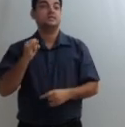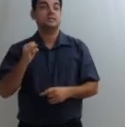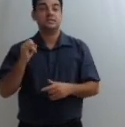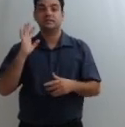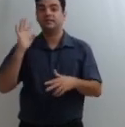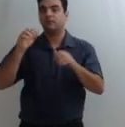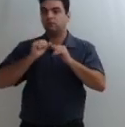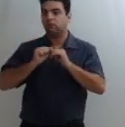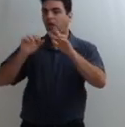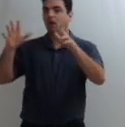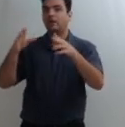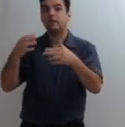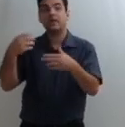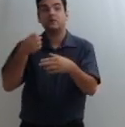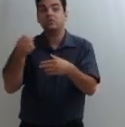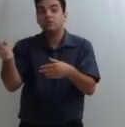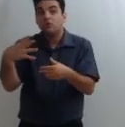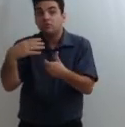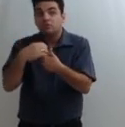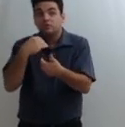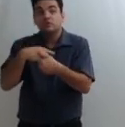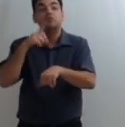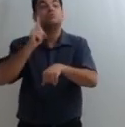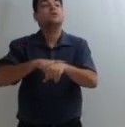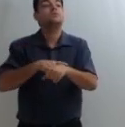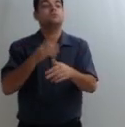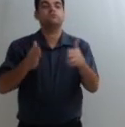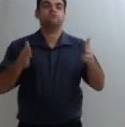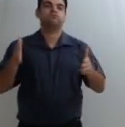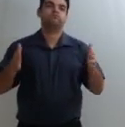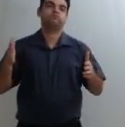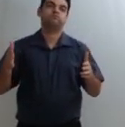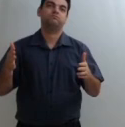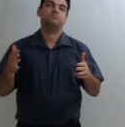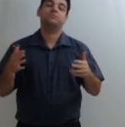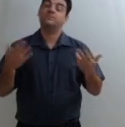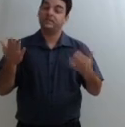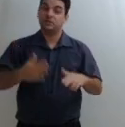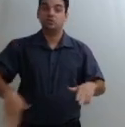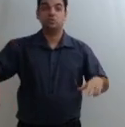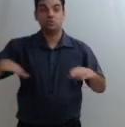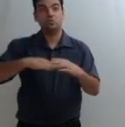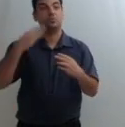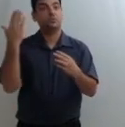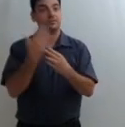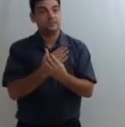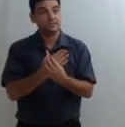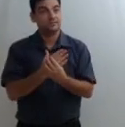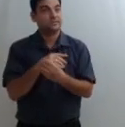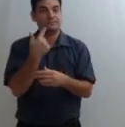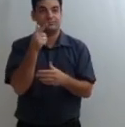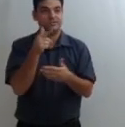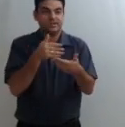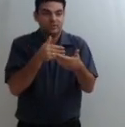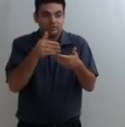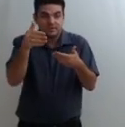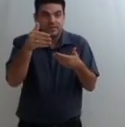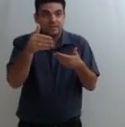nova orientação sobre o momento do interrogatório, todos os processos que não tinham ainda a instrução iniciada até